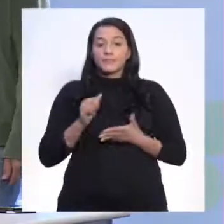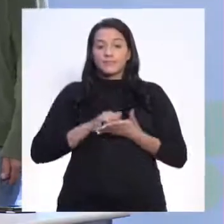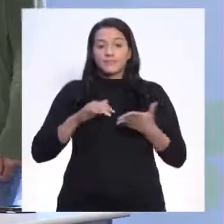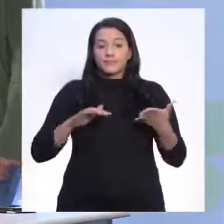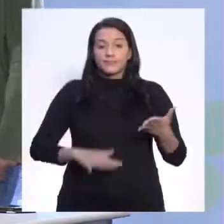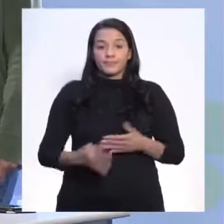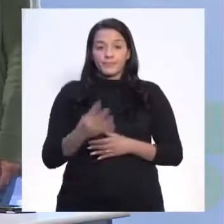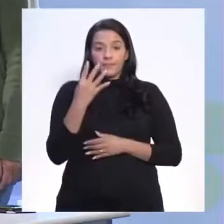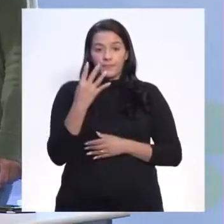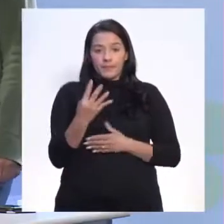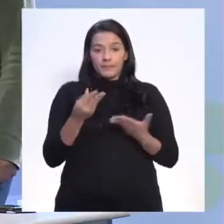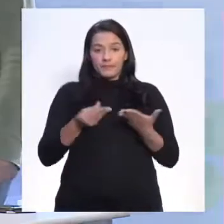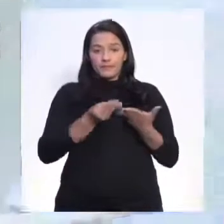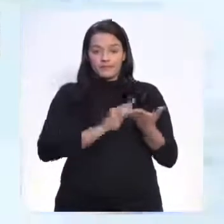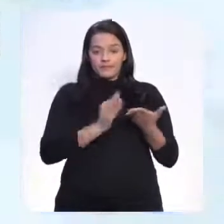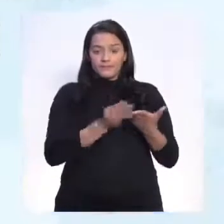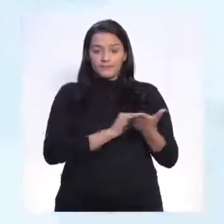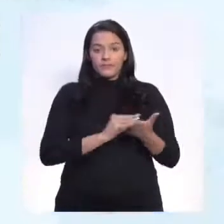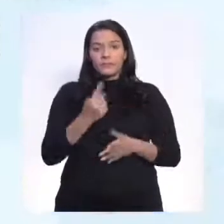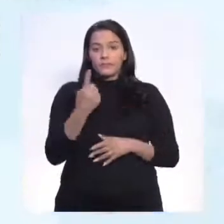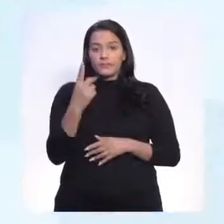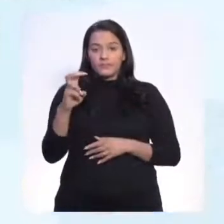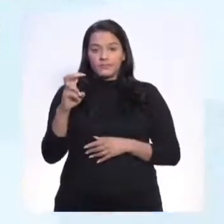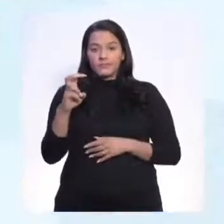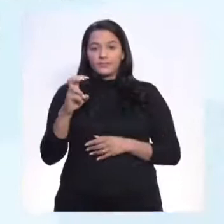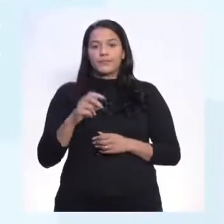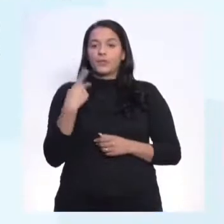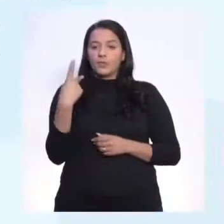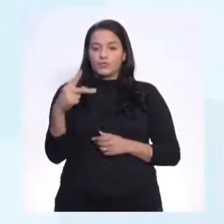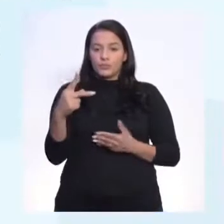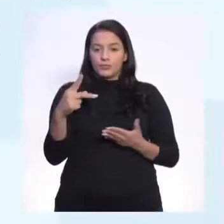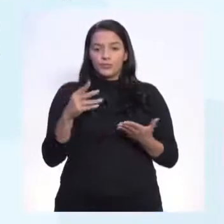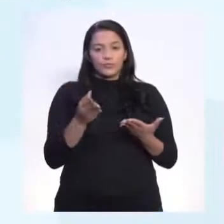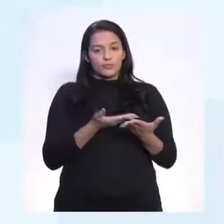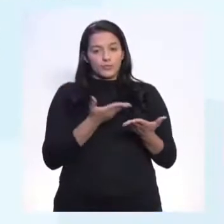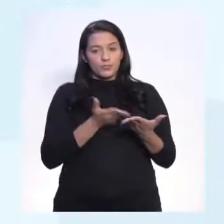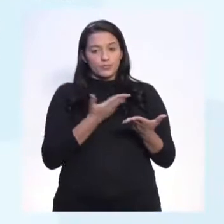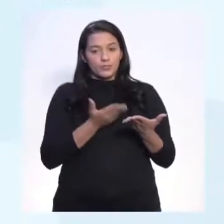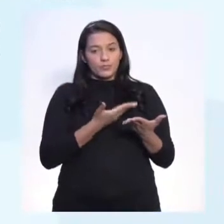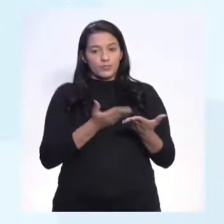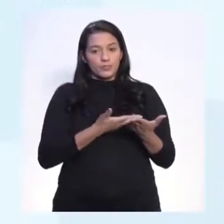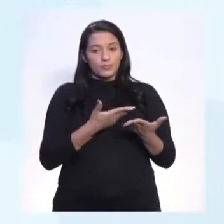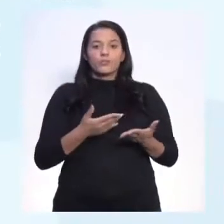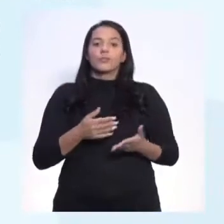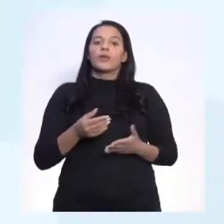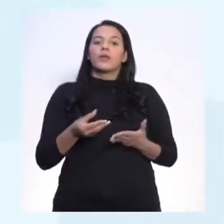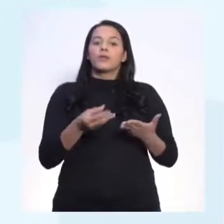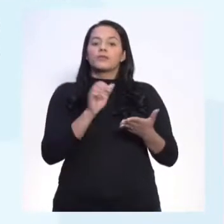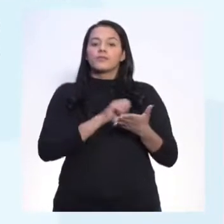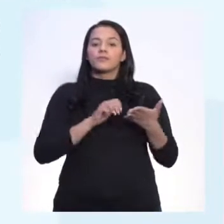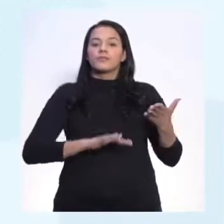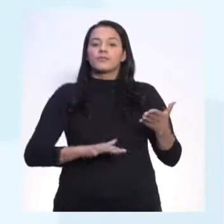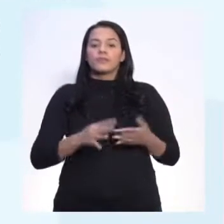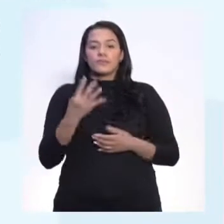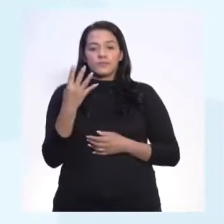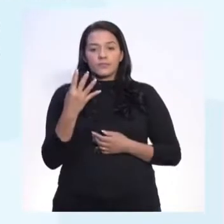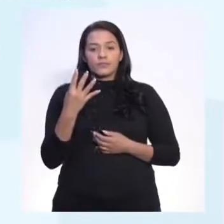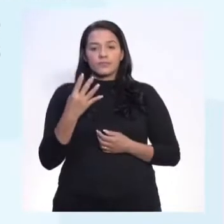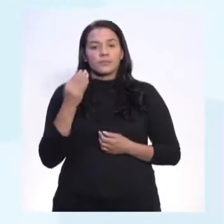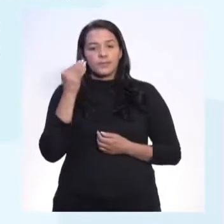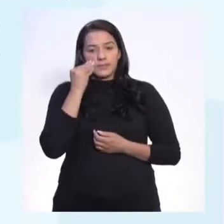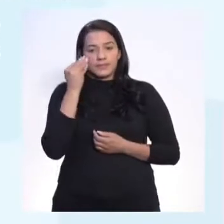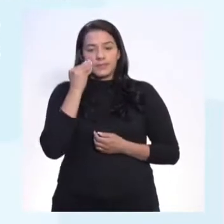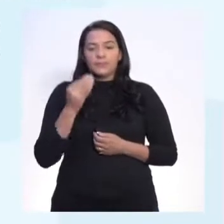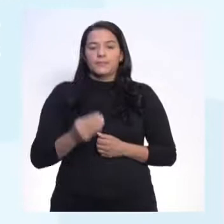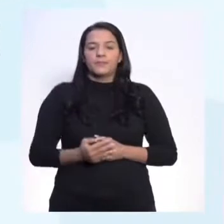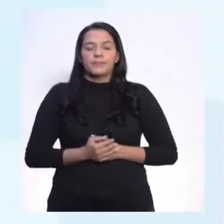4, página 15. Então, abre o seu caderno, volume 3, lá, e vamos tentar essa